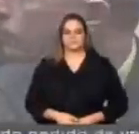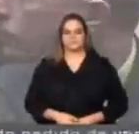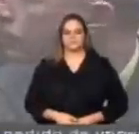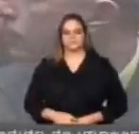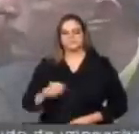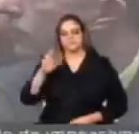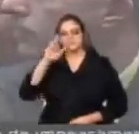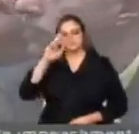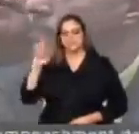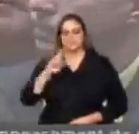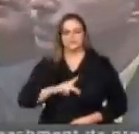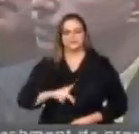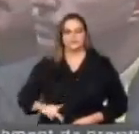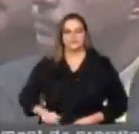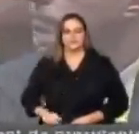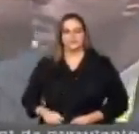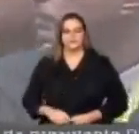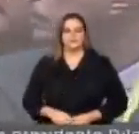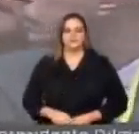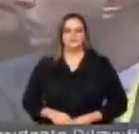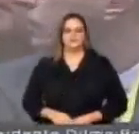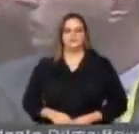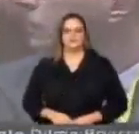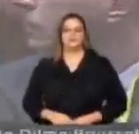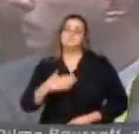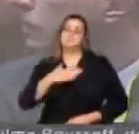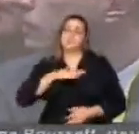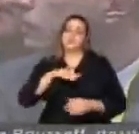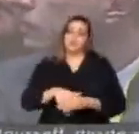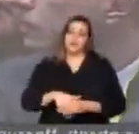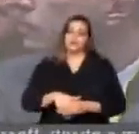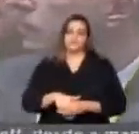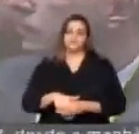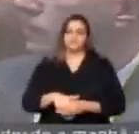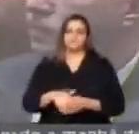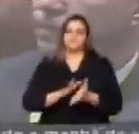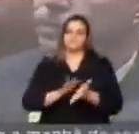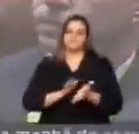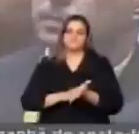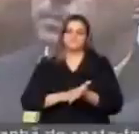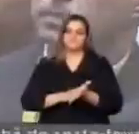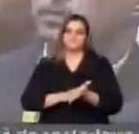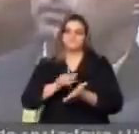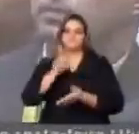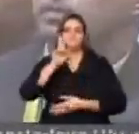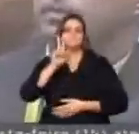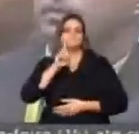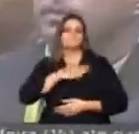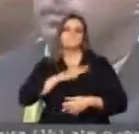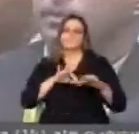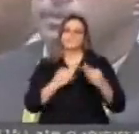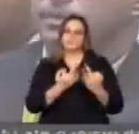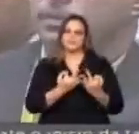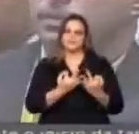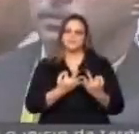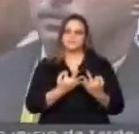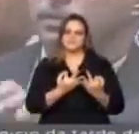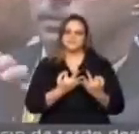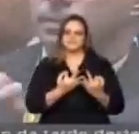Senhor presidente, o meu voto homenageia a minha família. O meu